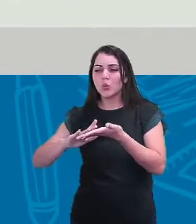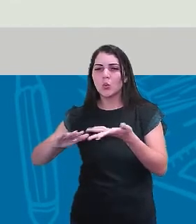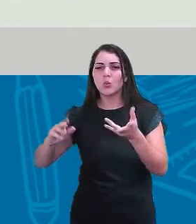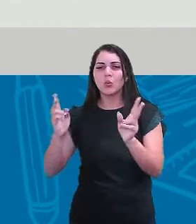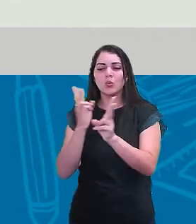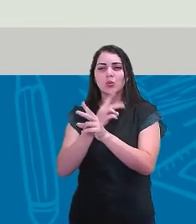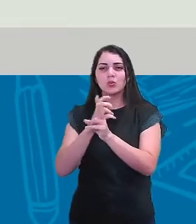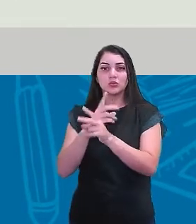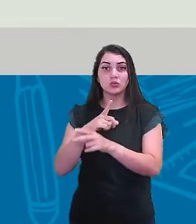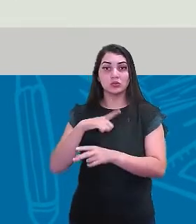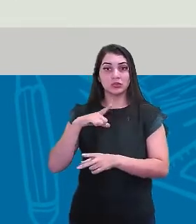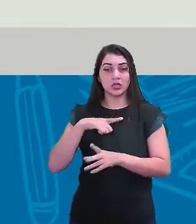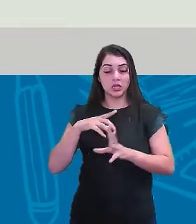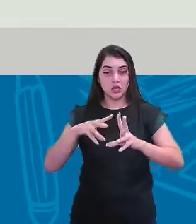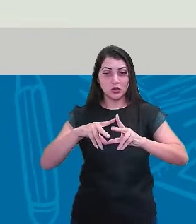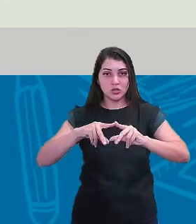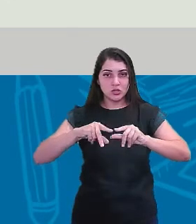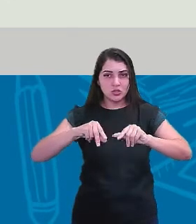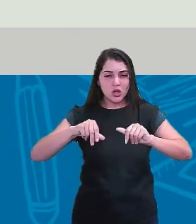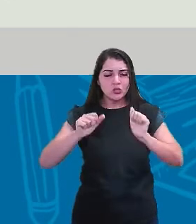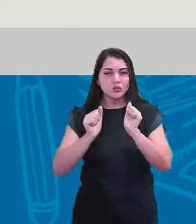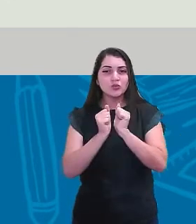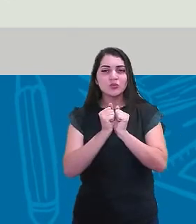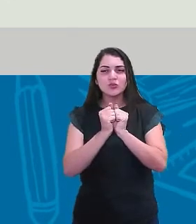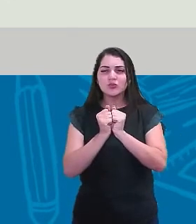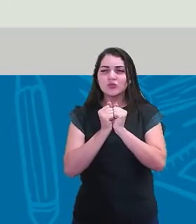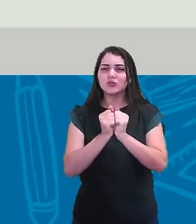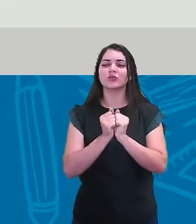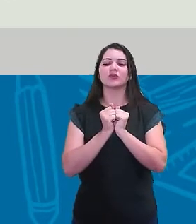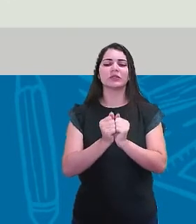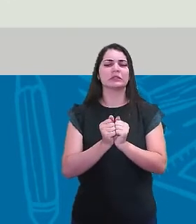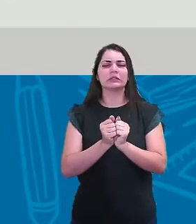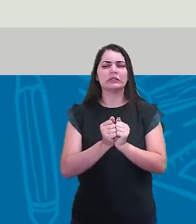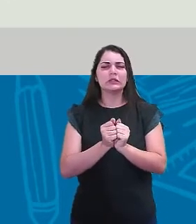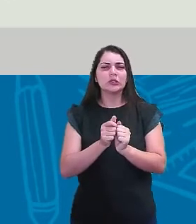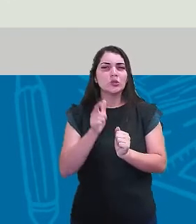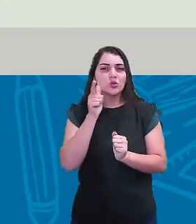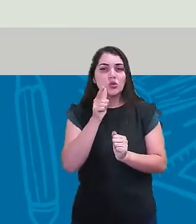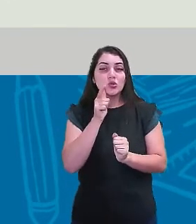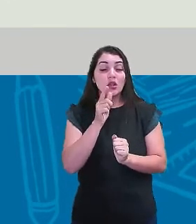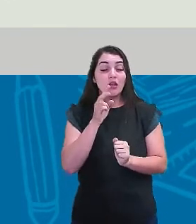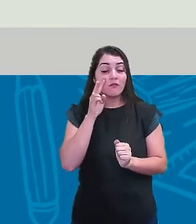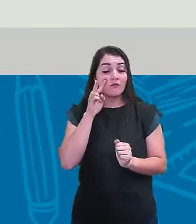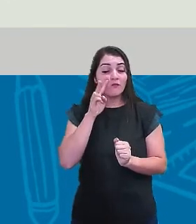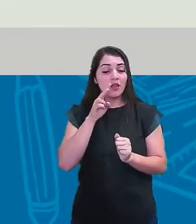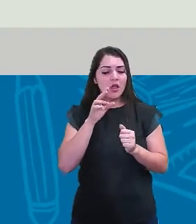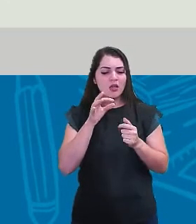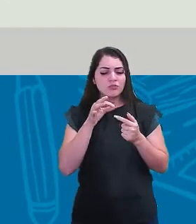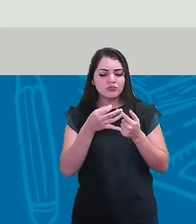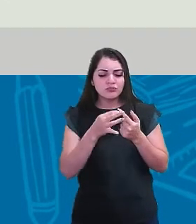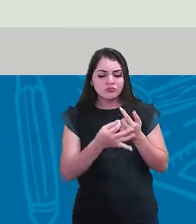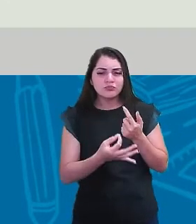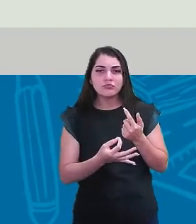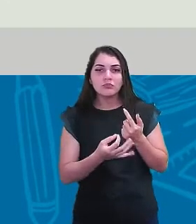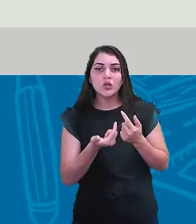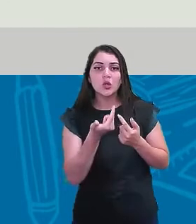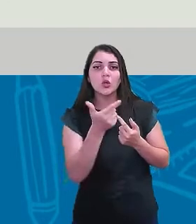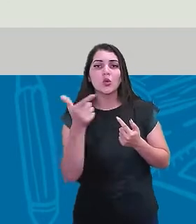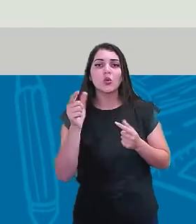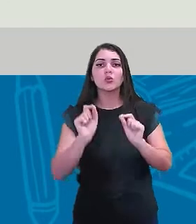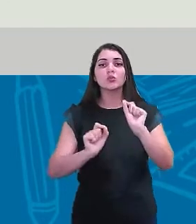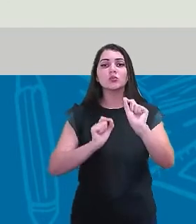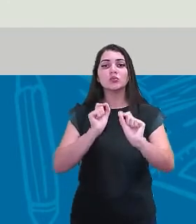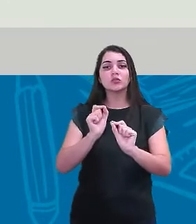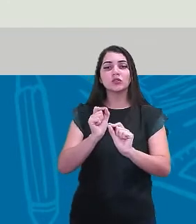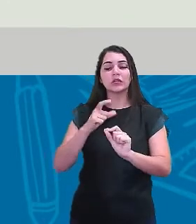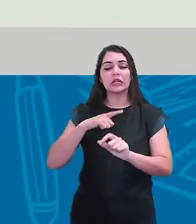solo que é tão compacto, tão juntinho, que nem dá para sentir os grãozinhos. E outros que são